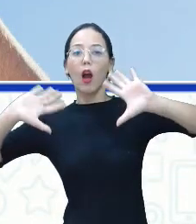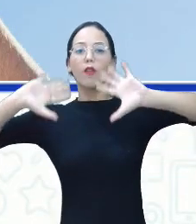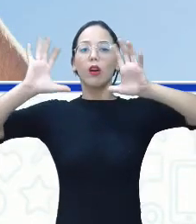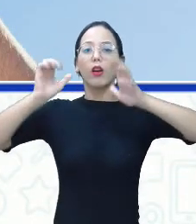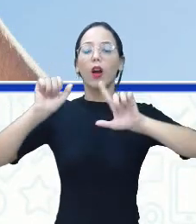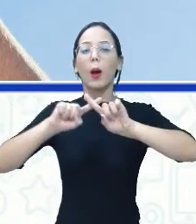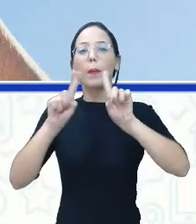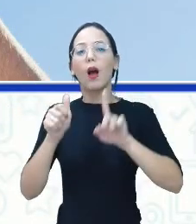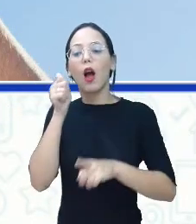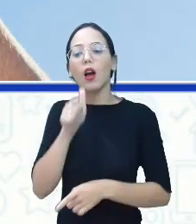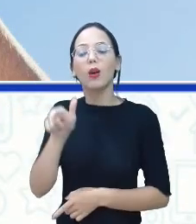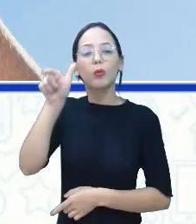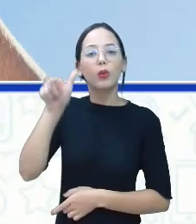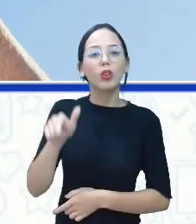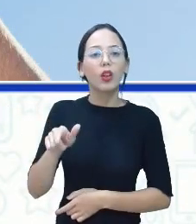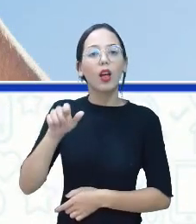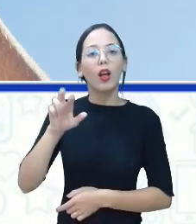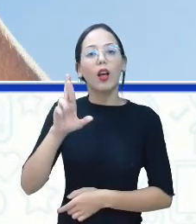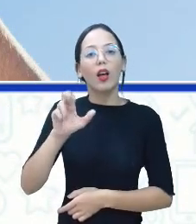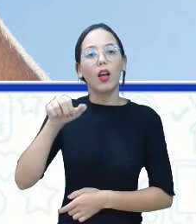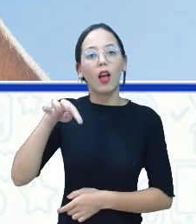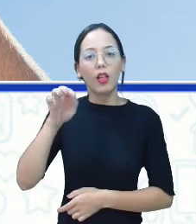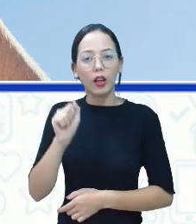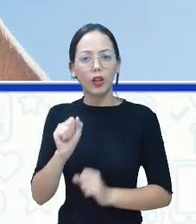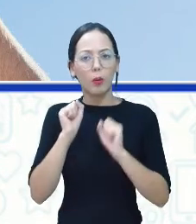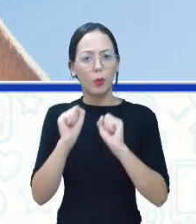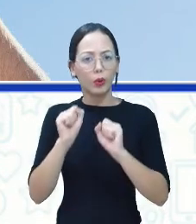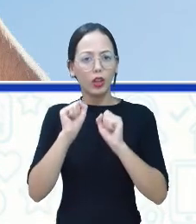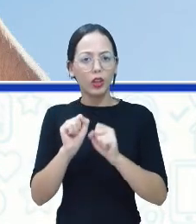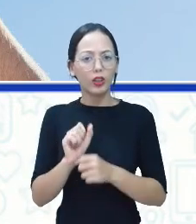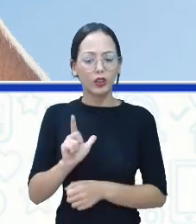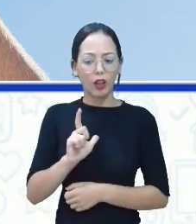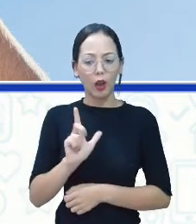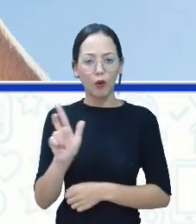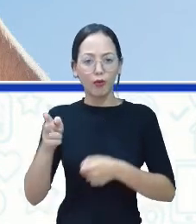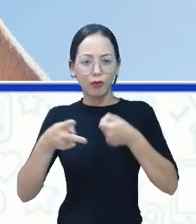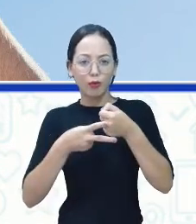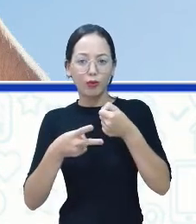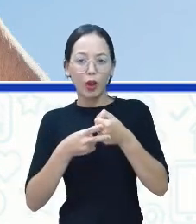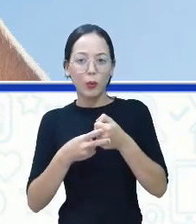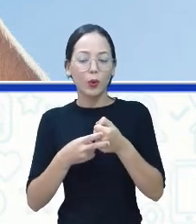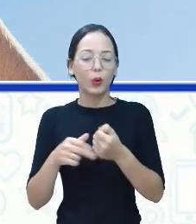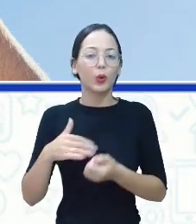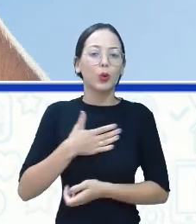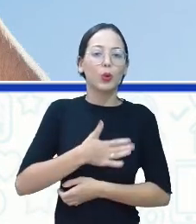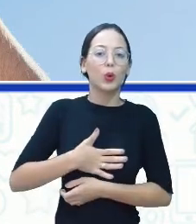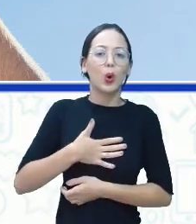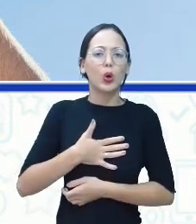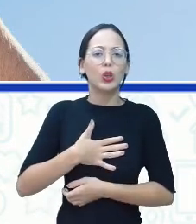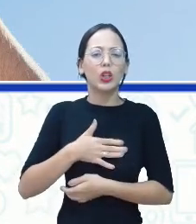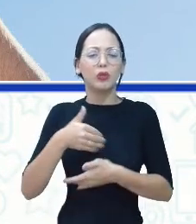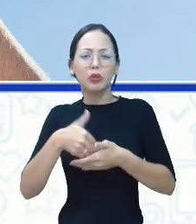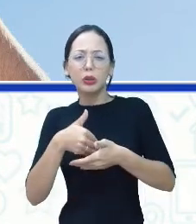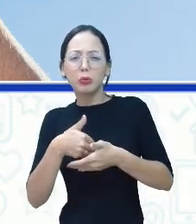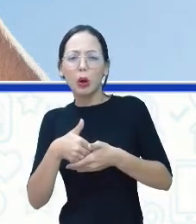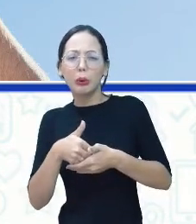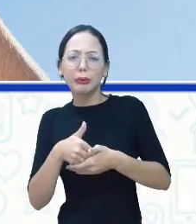Renata poderia ter ali o verbo, não é? Gosta de futebol. Mas